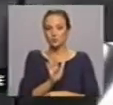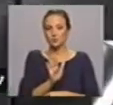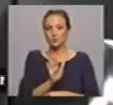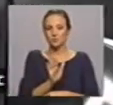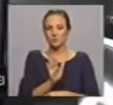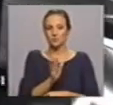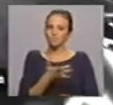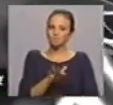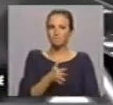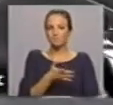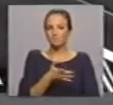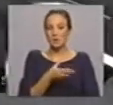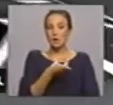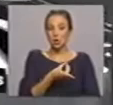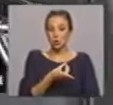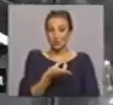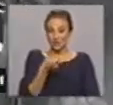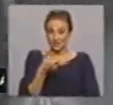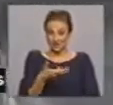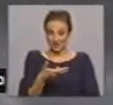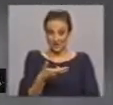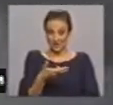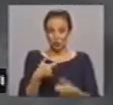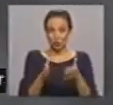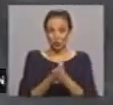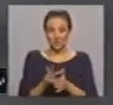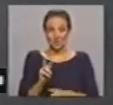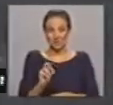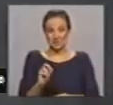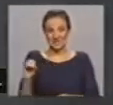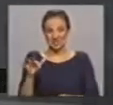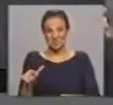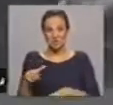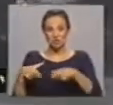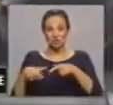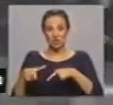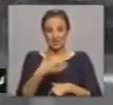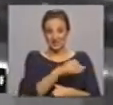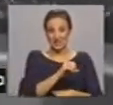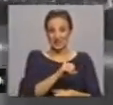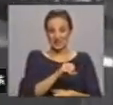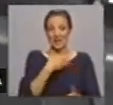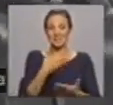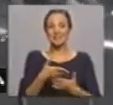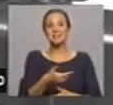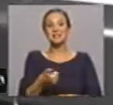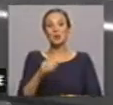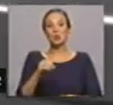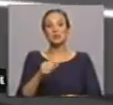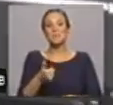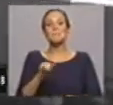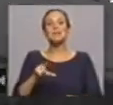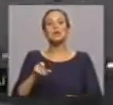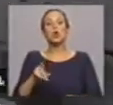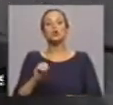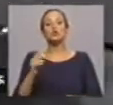cerca de 97 dessas 300 mil estrelas vão passar até cerca de 150 bilhões de quilómetros nos